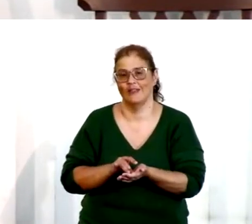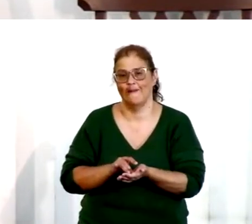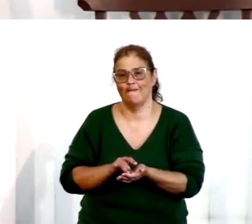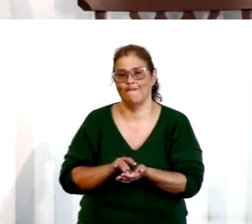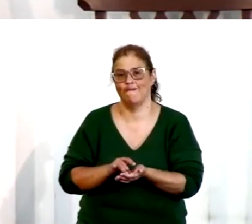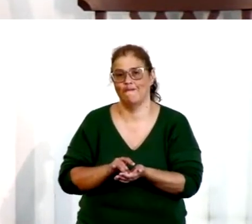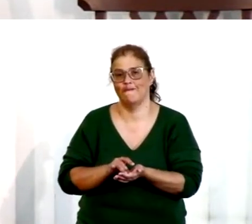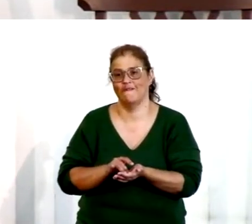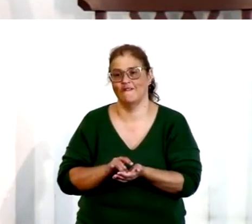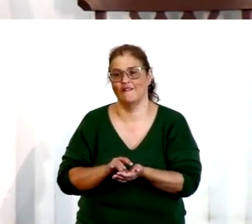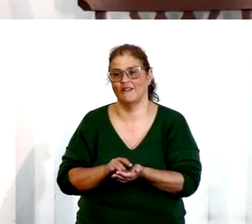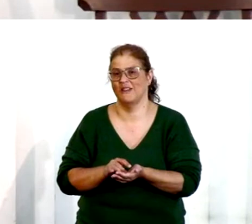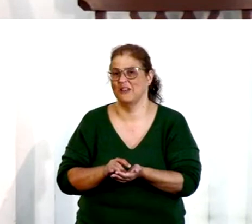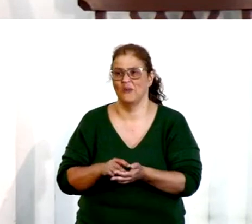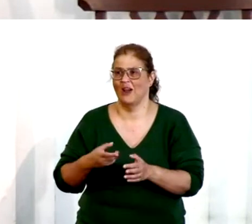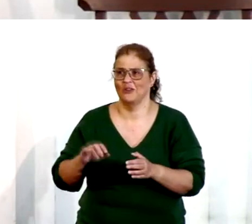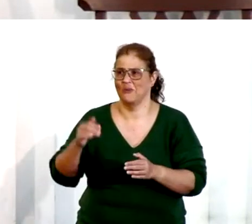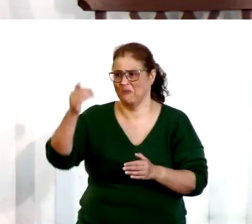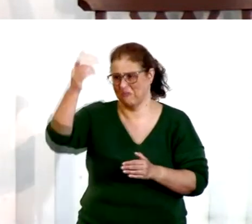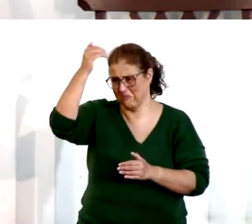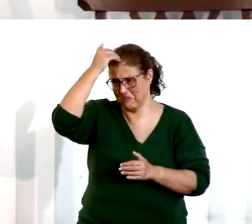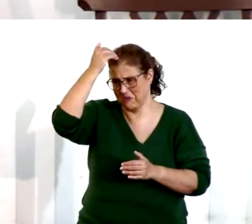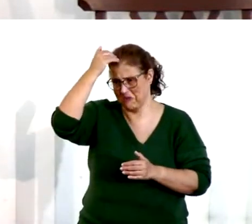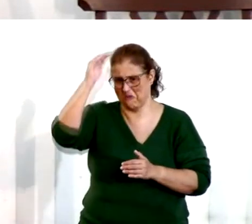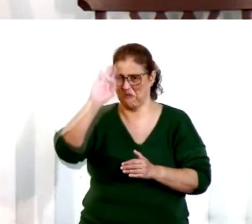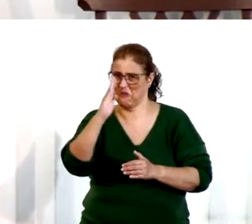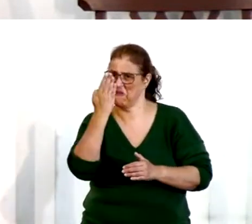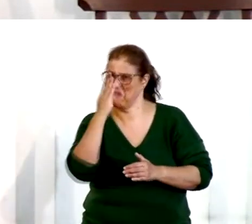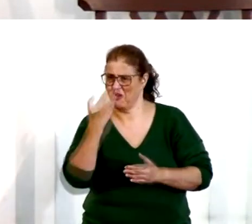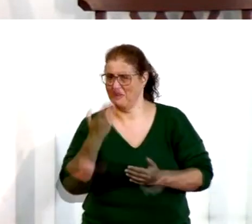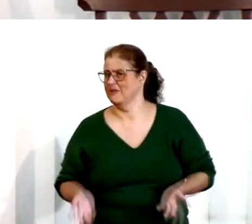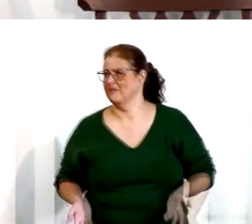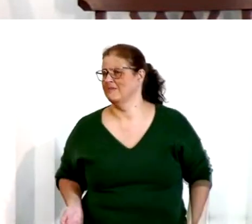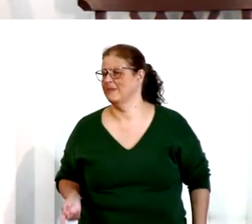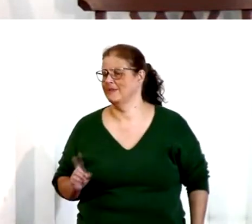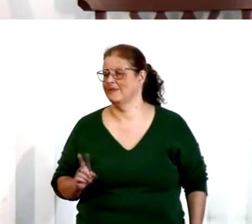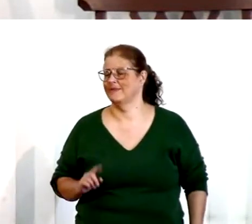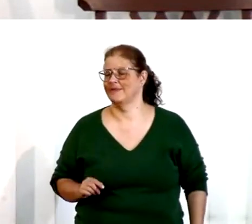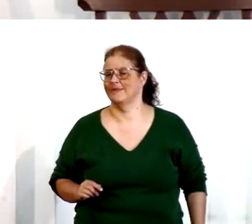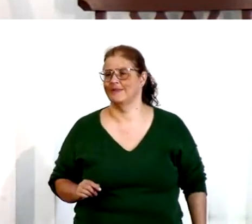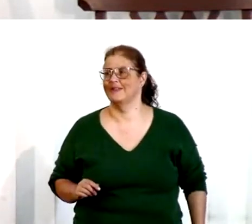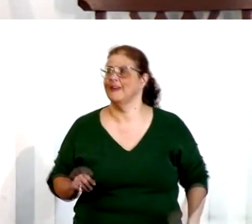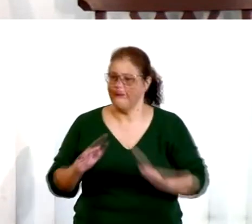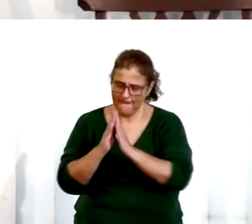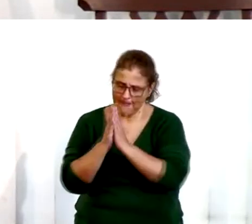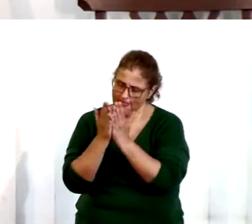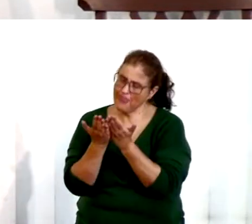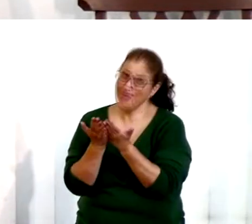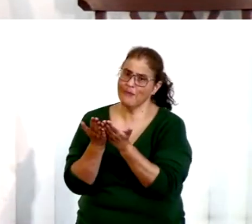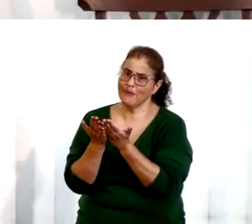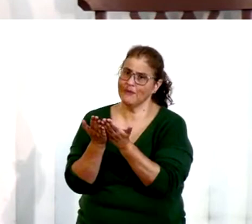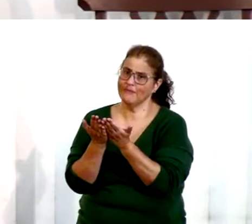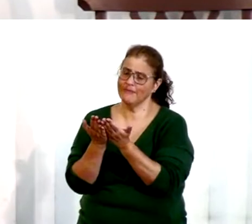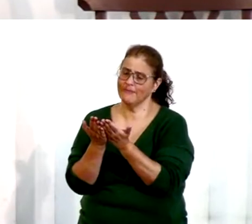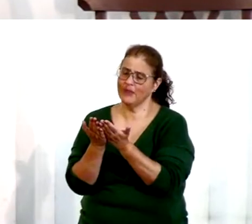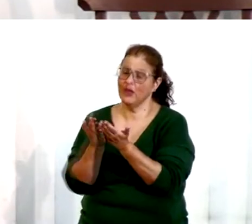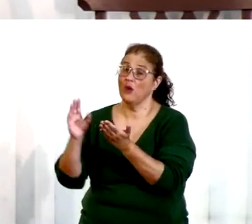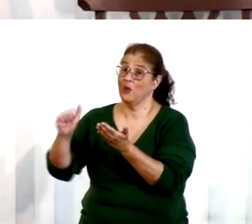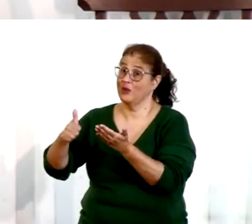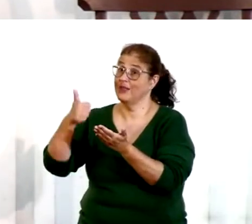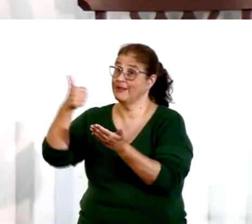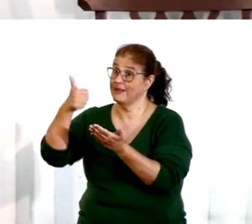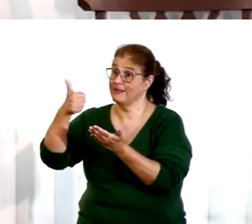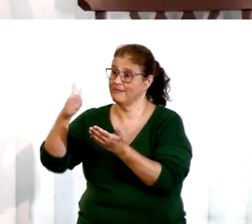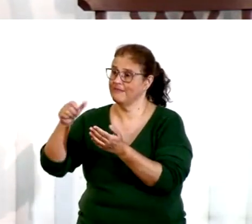isso que eles não agem com dolo, não agem com falsidade. É por isso que a palavra deles é sim, quando é sim, é não, quando